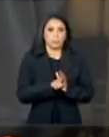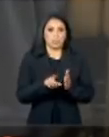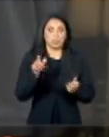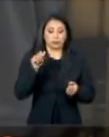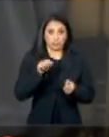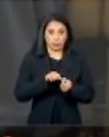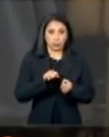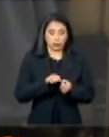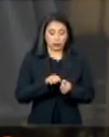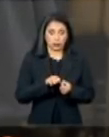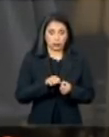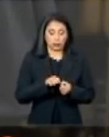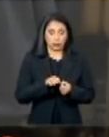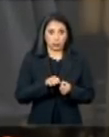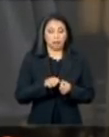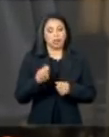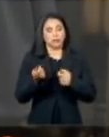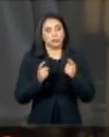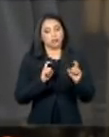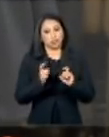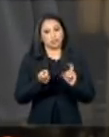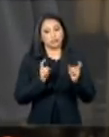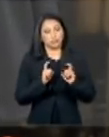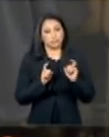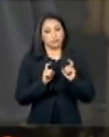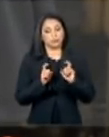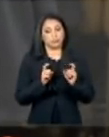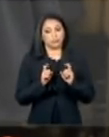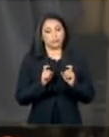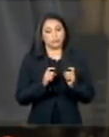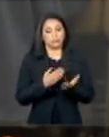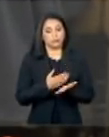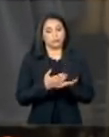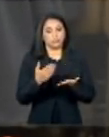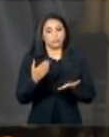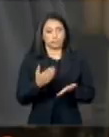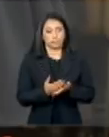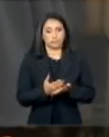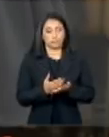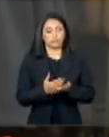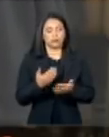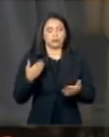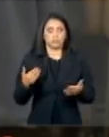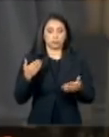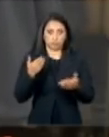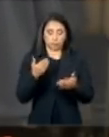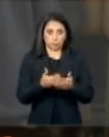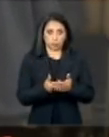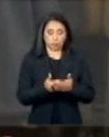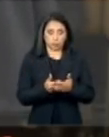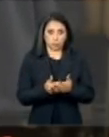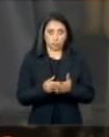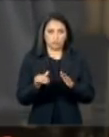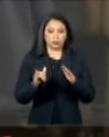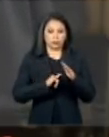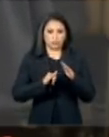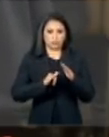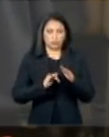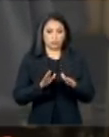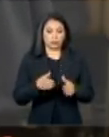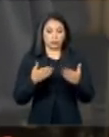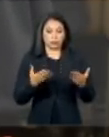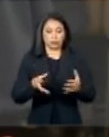ato em si praticado pela administração é que perfectibilidade início do prazo decadencial segundo posição do instituto e portanto